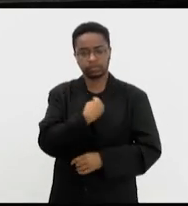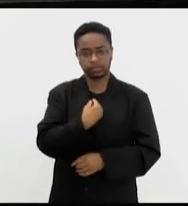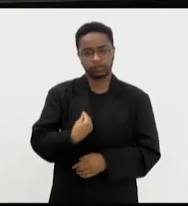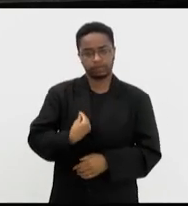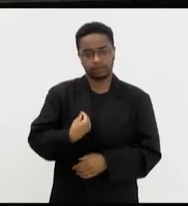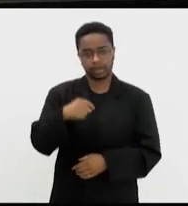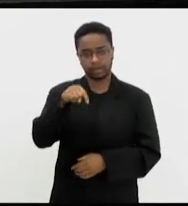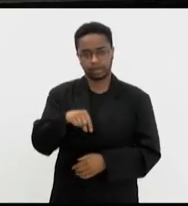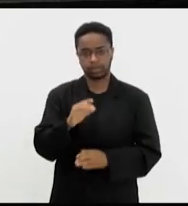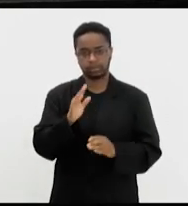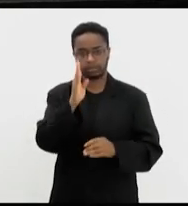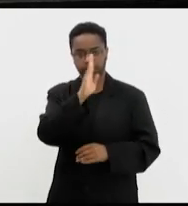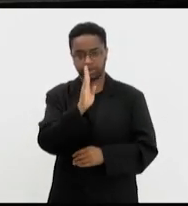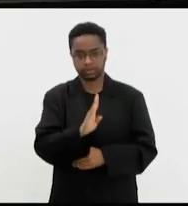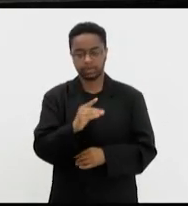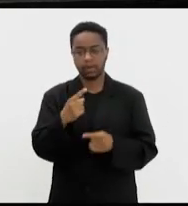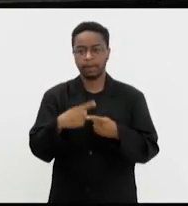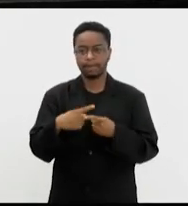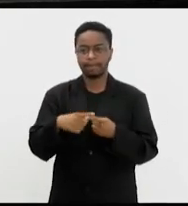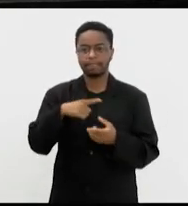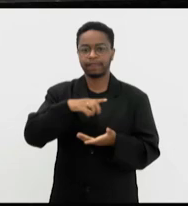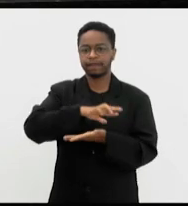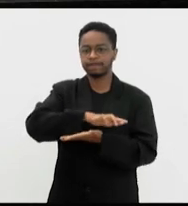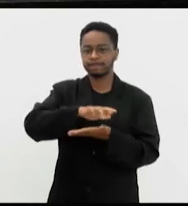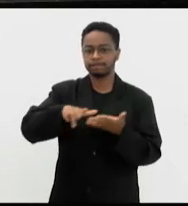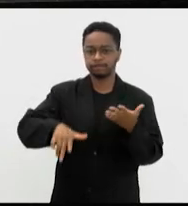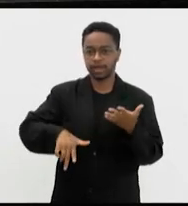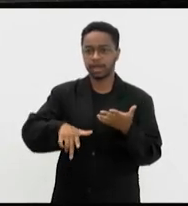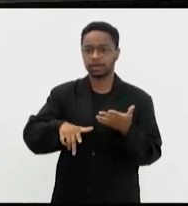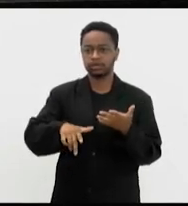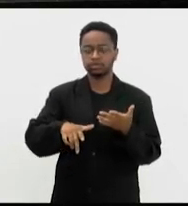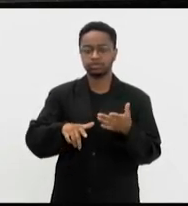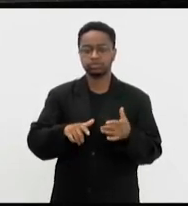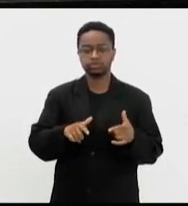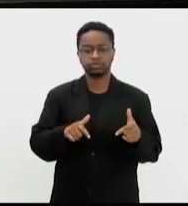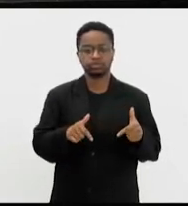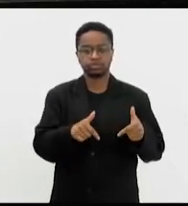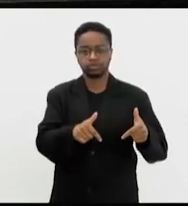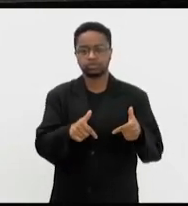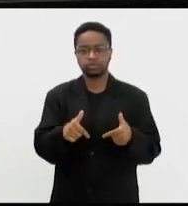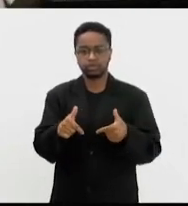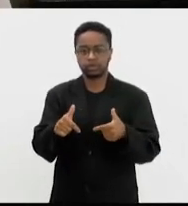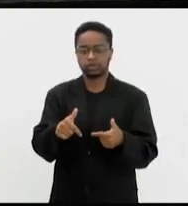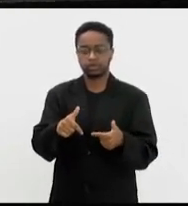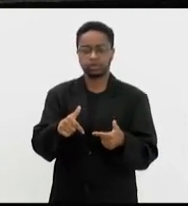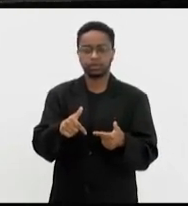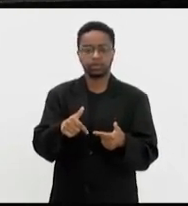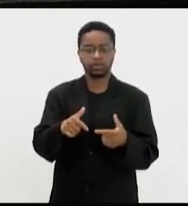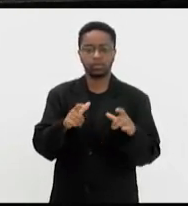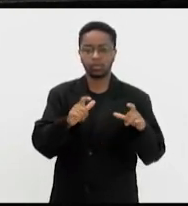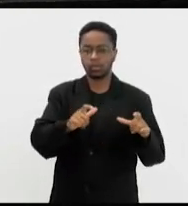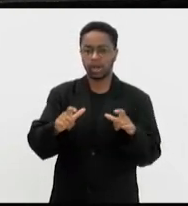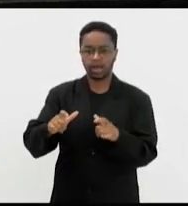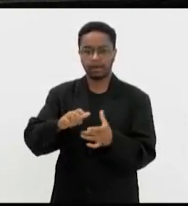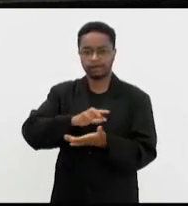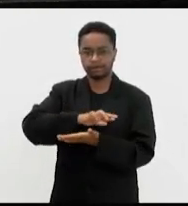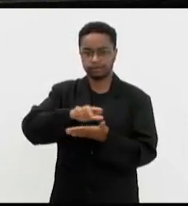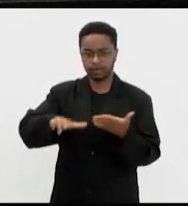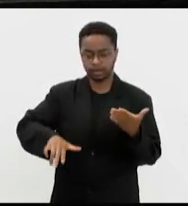Brasil onde nós temos vários tiranes nas mais diferentes repartições